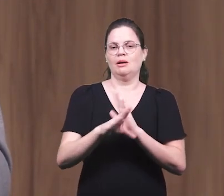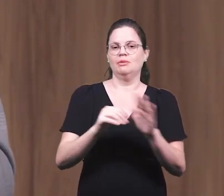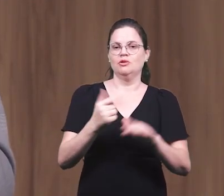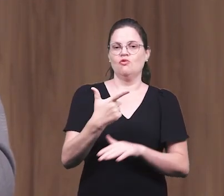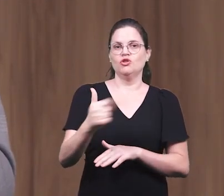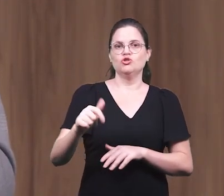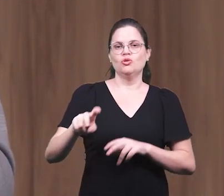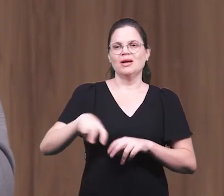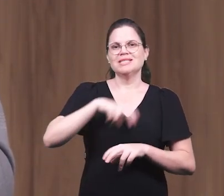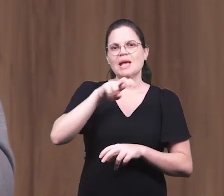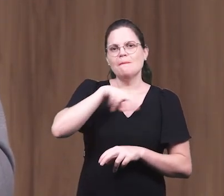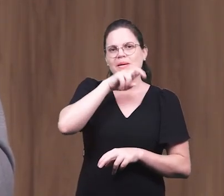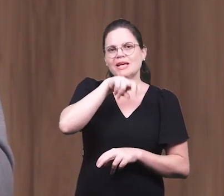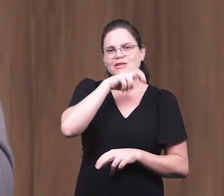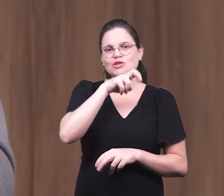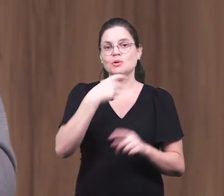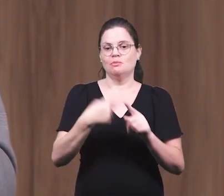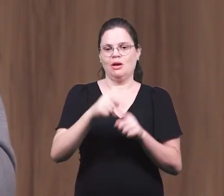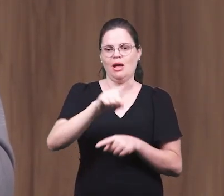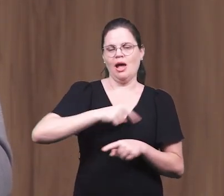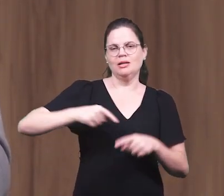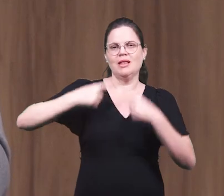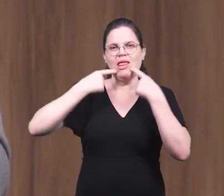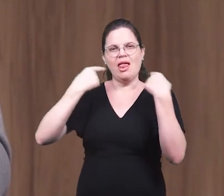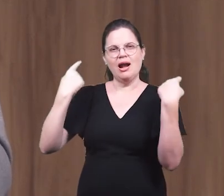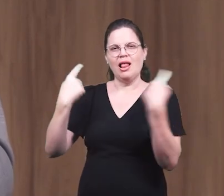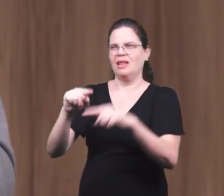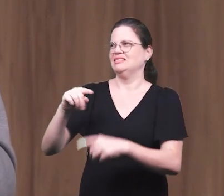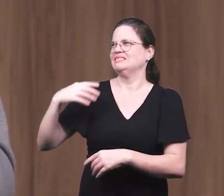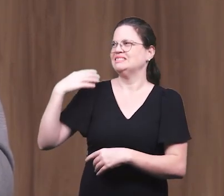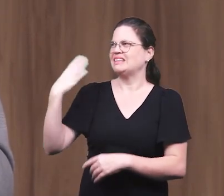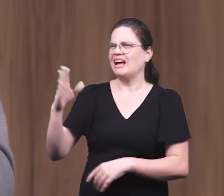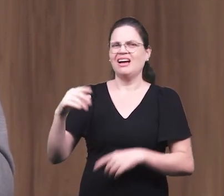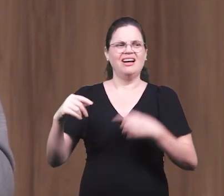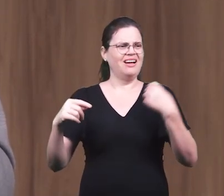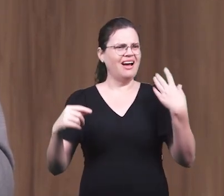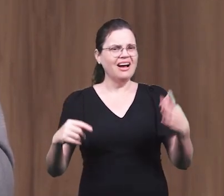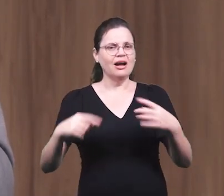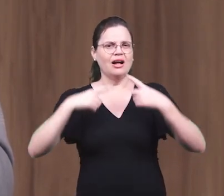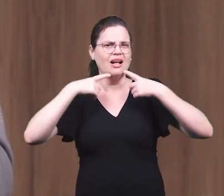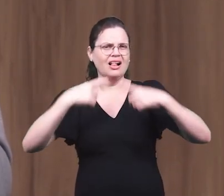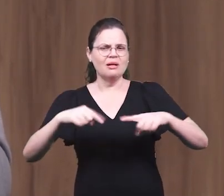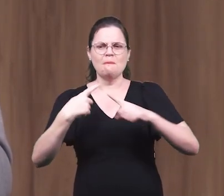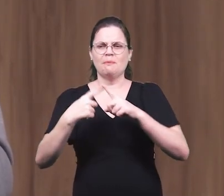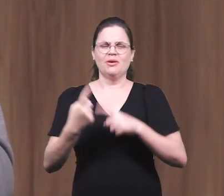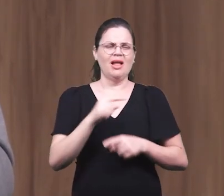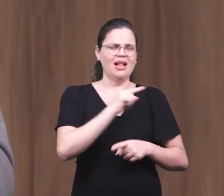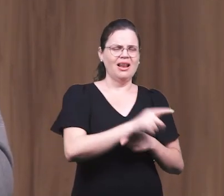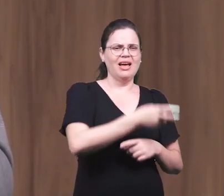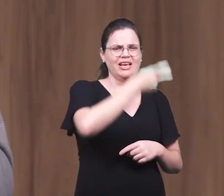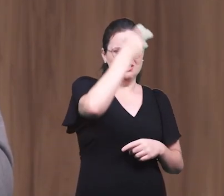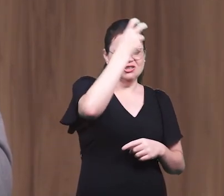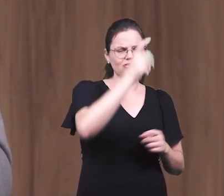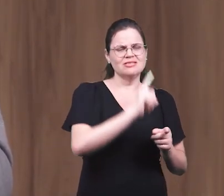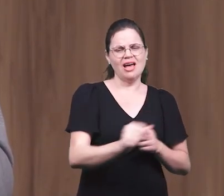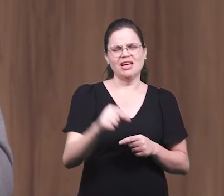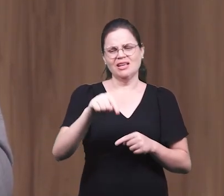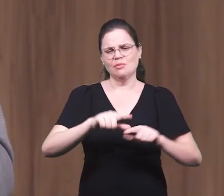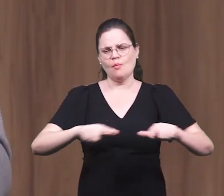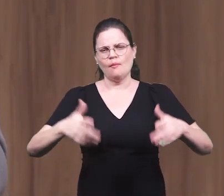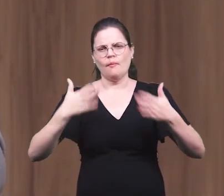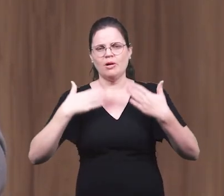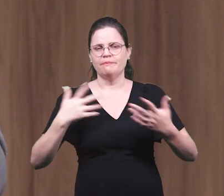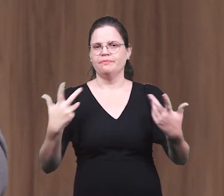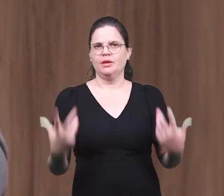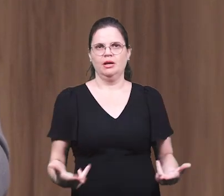Porque o povo volta a reclamar diante do Senhor, o povo volta a reclamar, porque agora nós saímos do Egito e volta aquela mesma coisa. Veja,